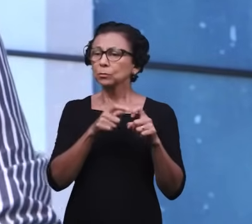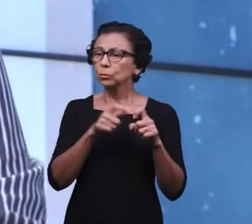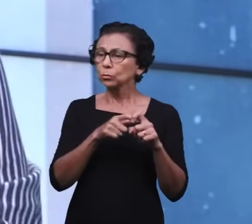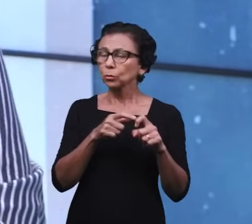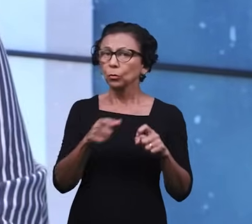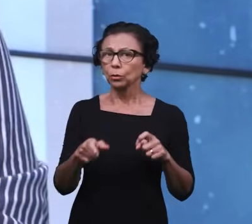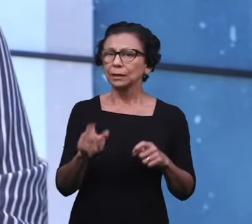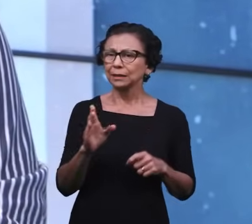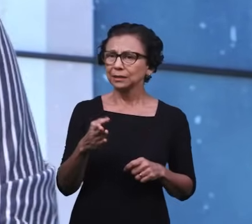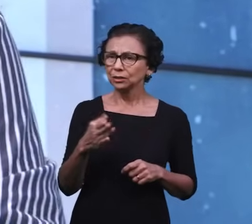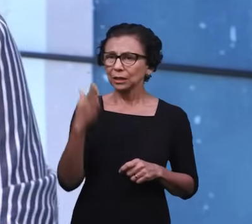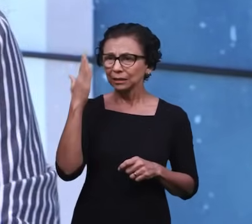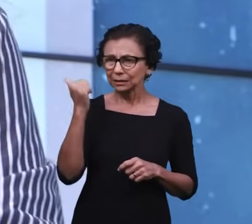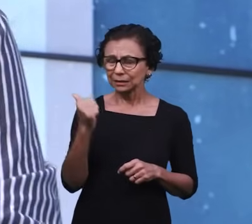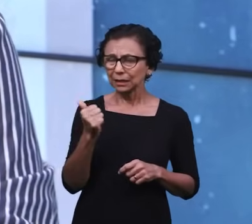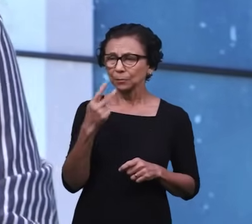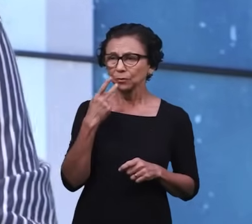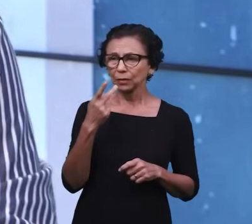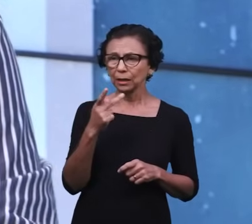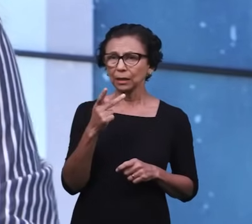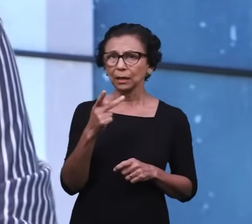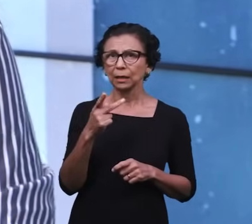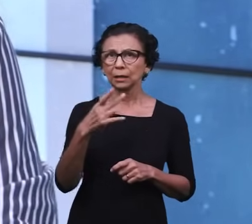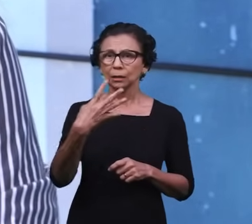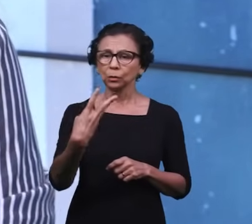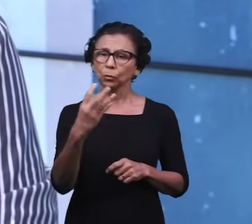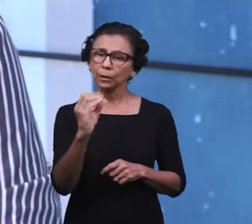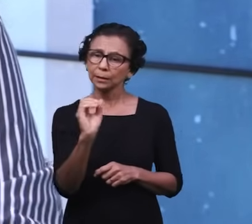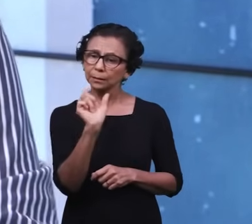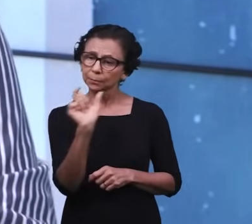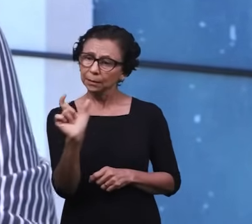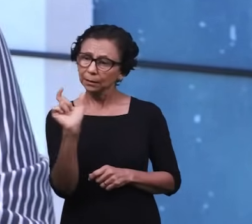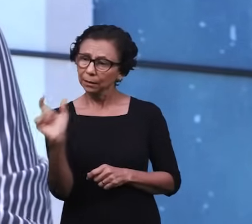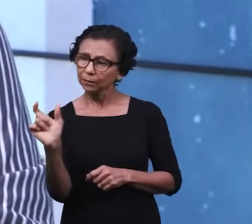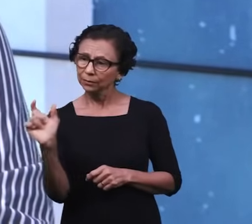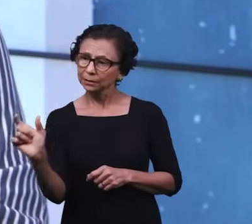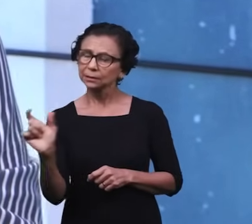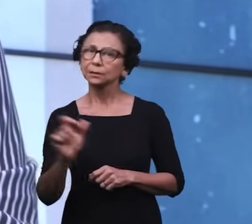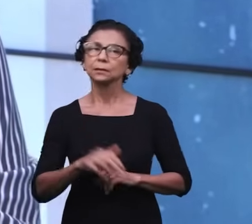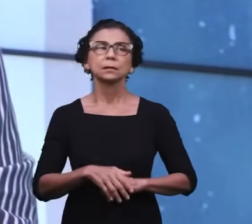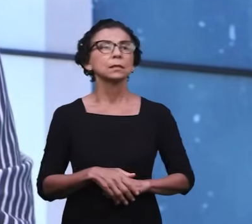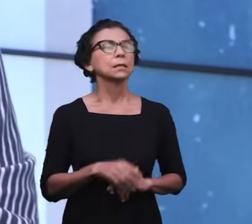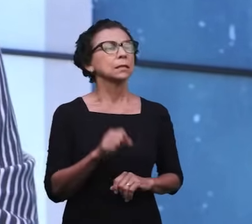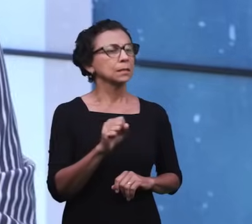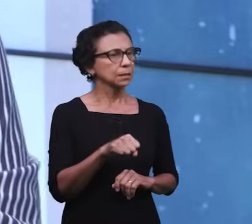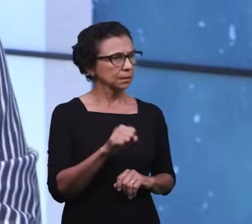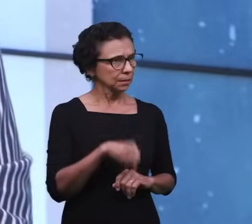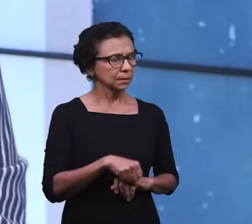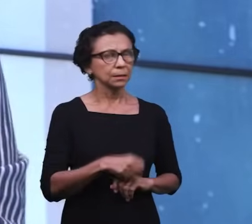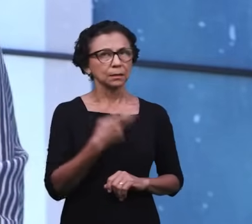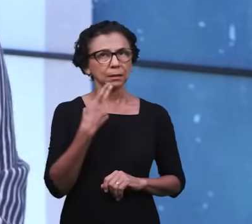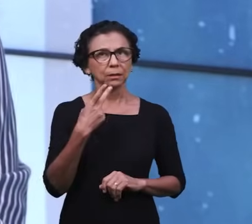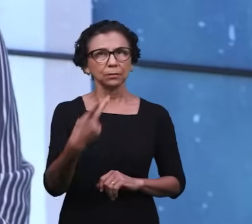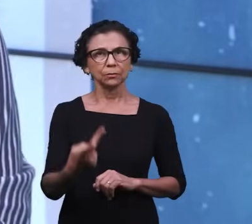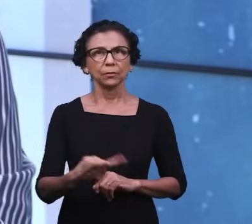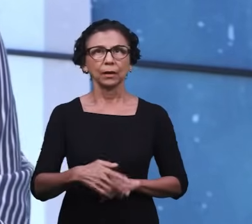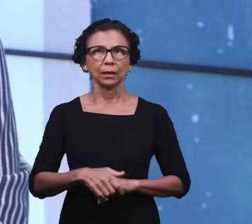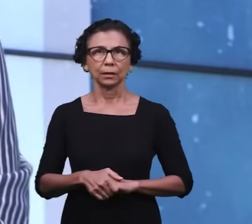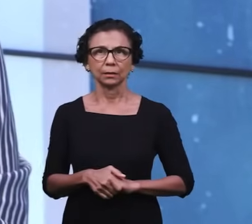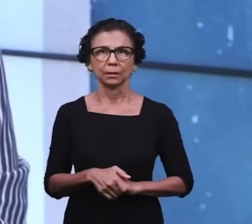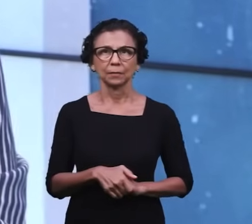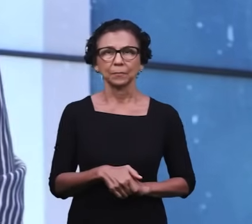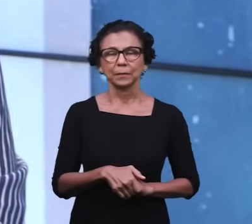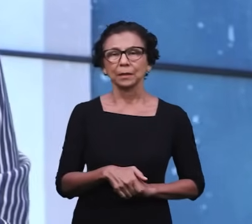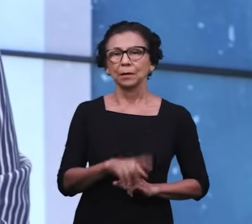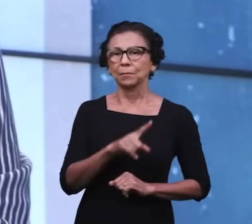ele tinha 2 anos. Eu anotei, 2 anos ele fala 40 palavras. Pois é, ele fala 40 palavras, mas ele não usa uma para